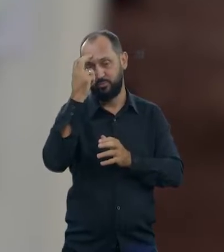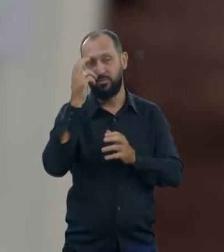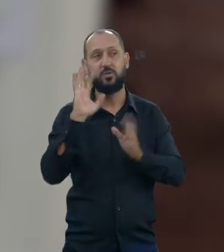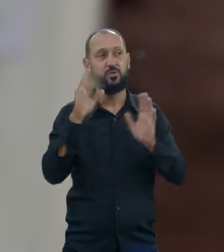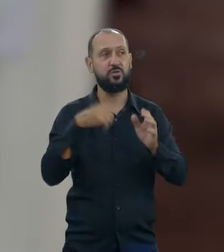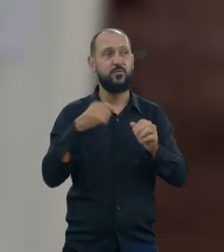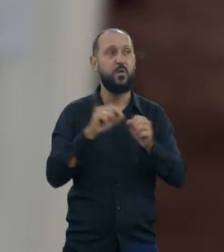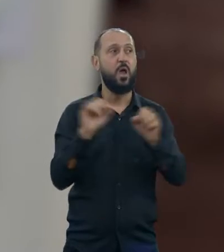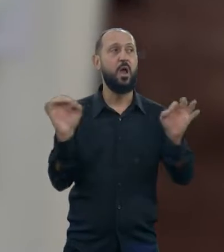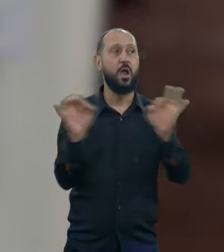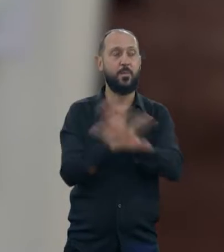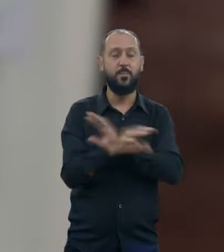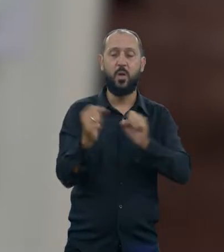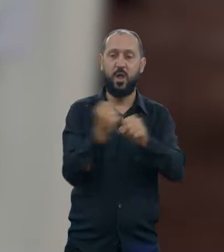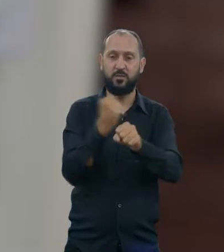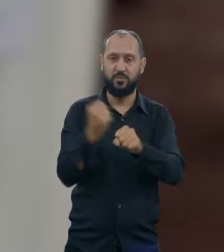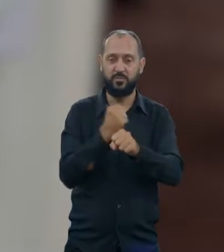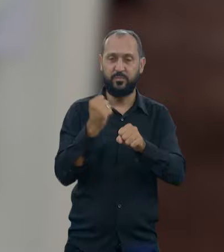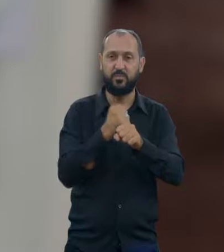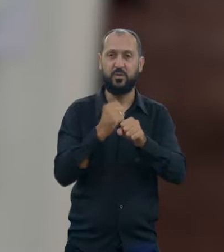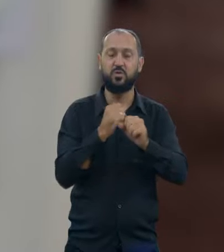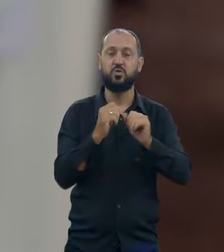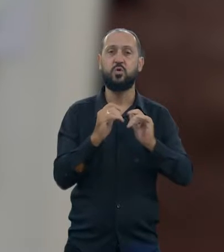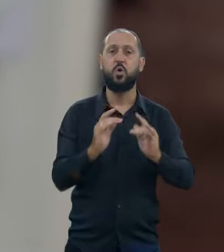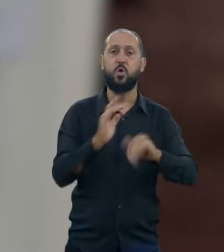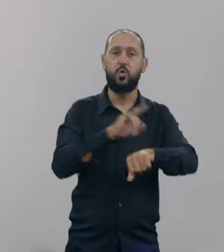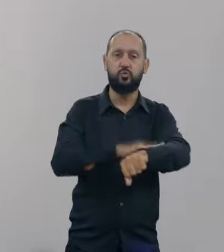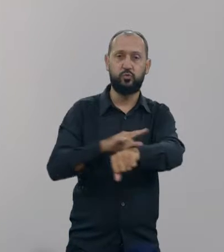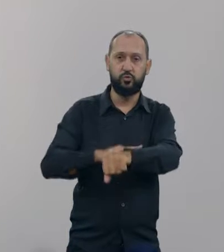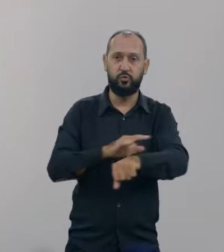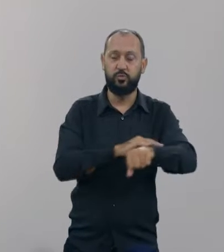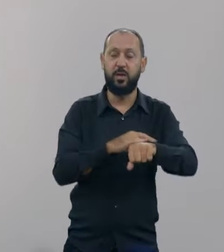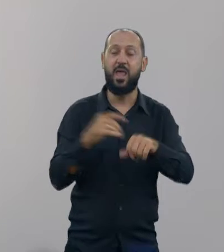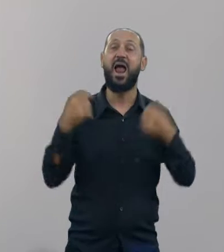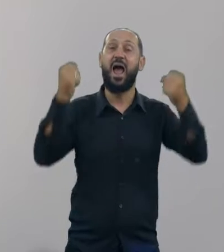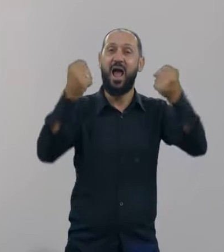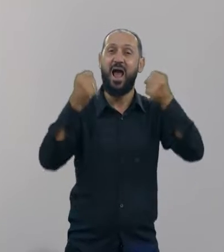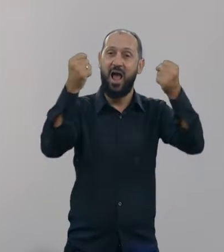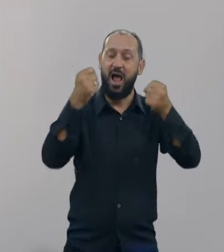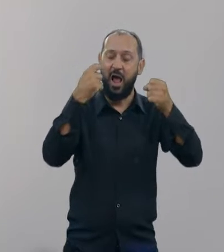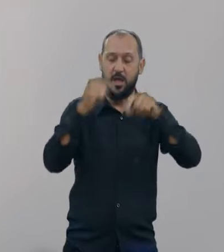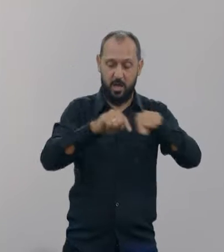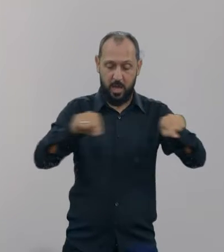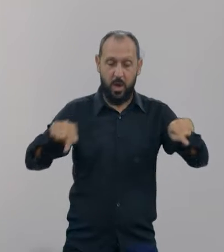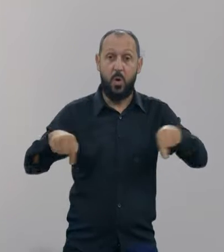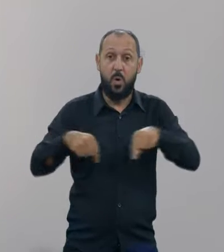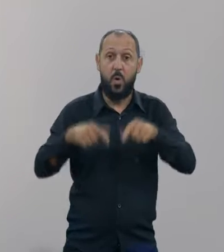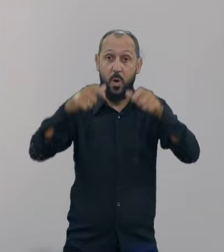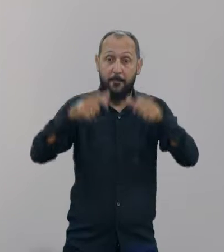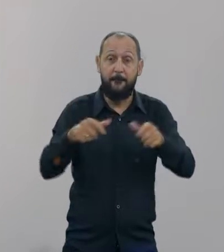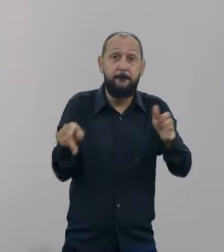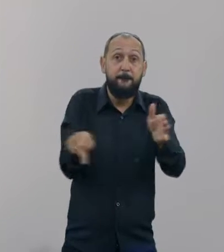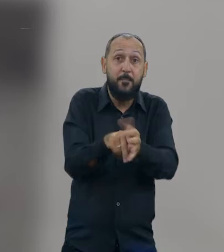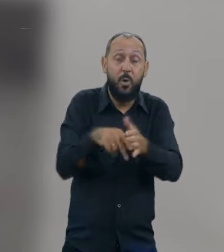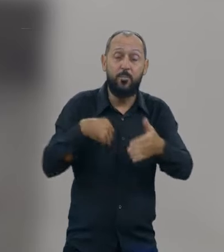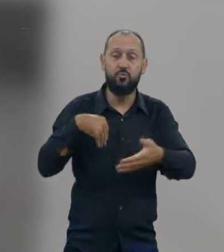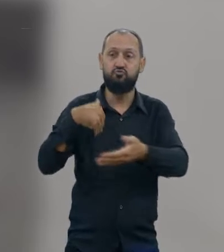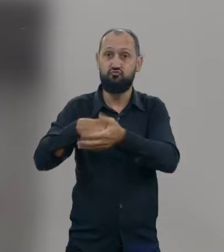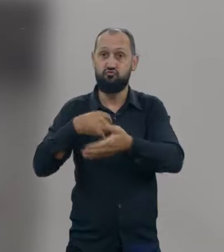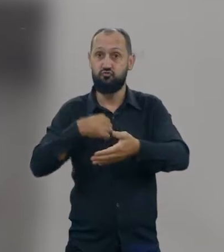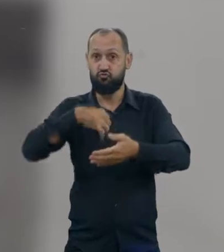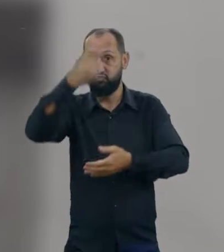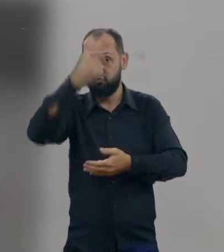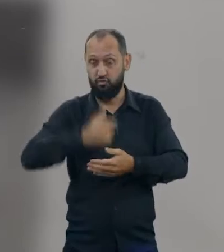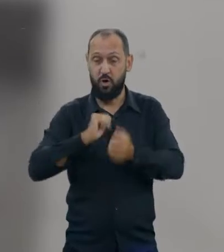serviços, informou que já foi concluída a reforma de todos os banheiros dos torcedores e vestiários de jogadores e juízes,